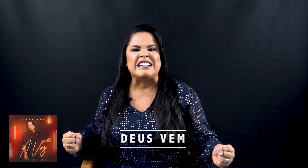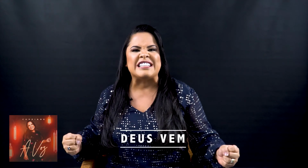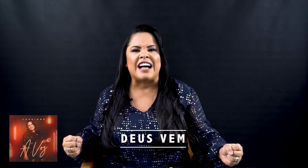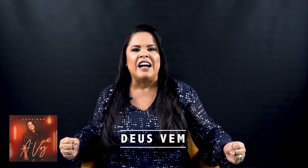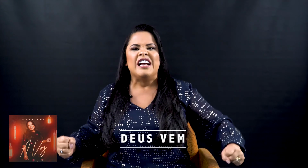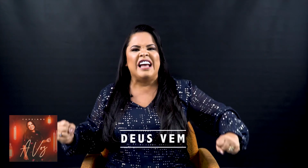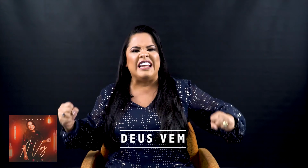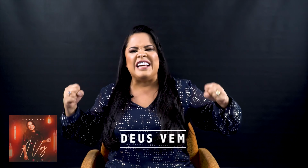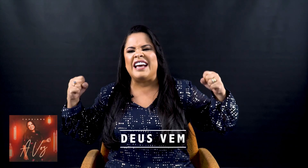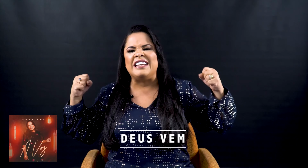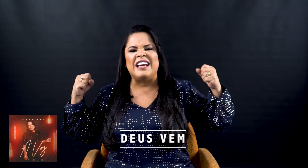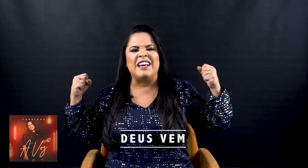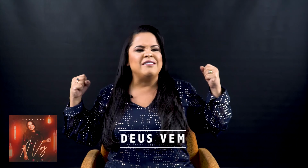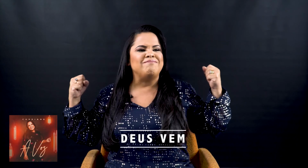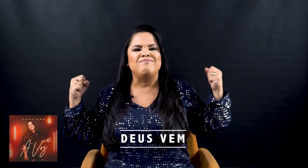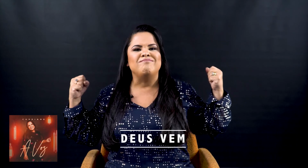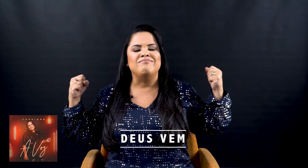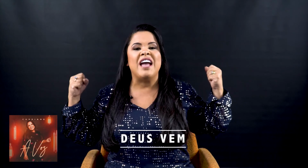a lança.